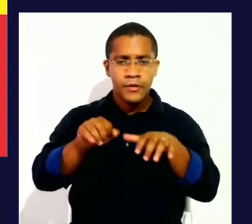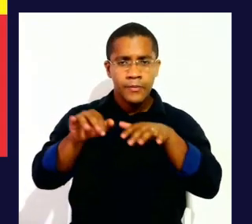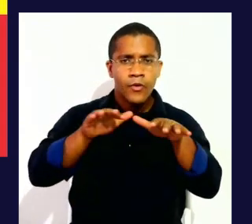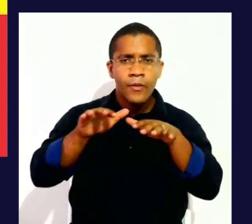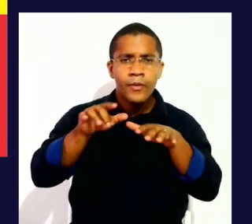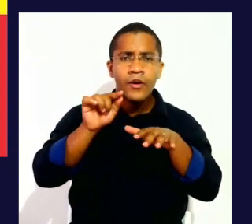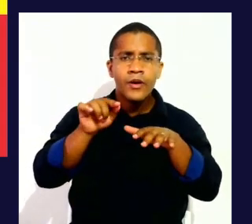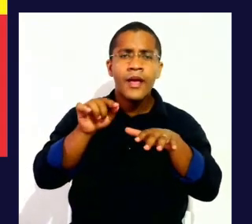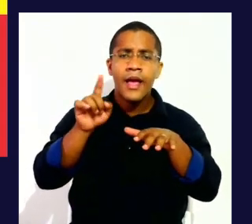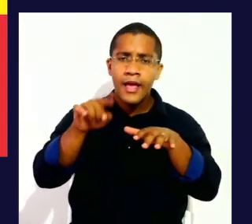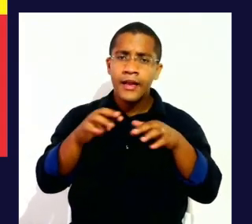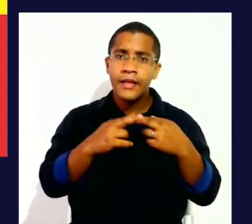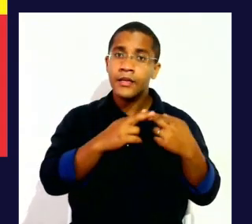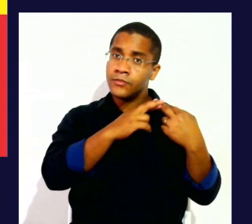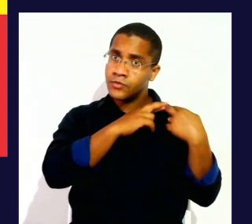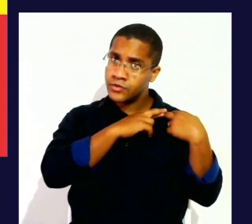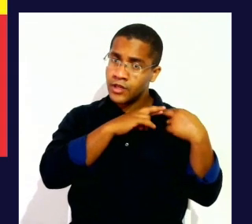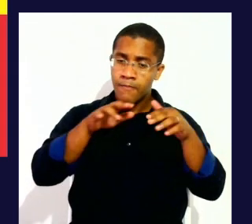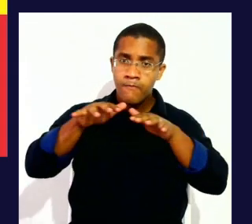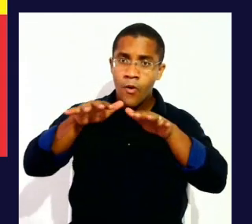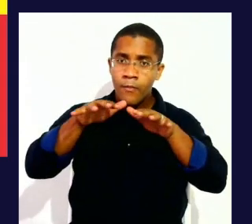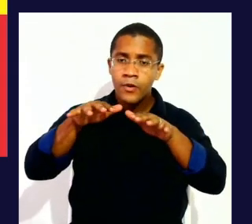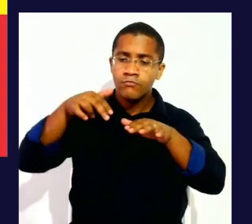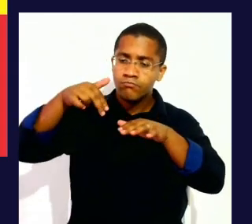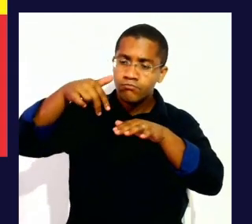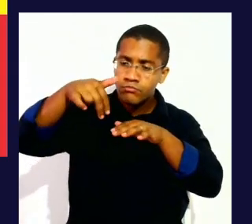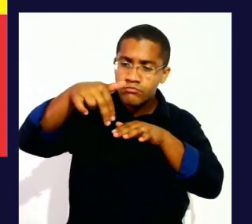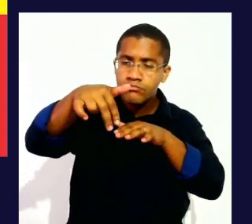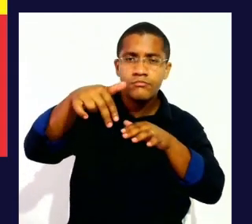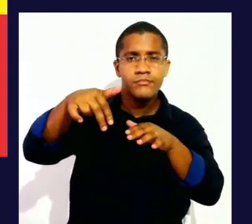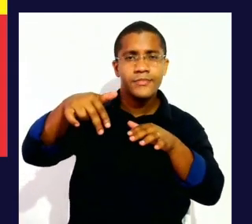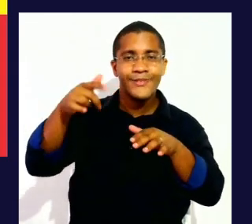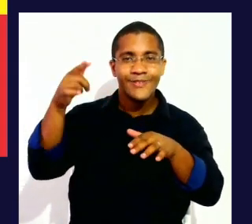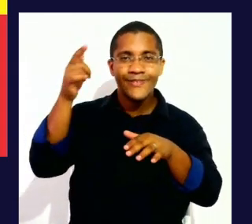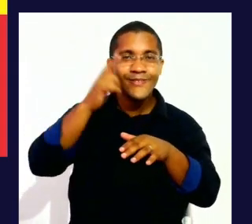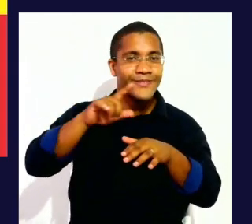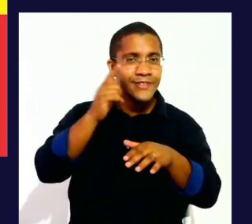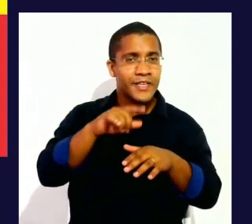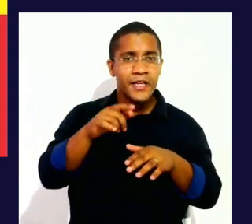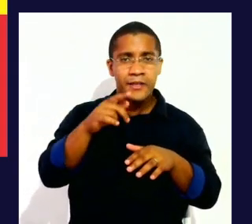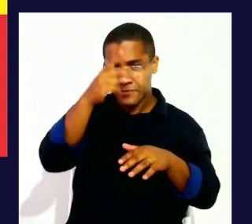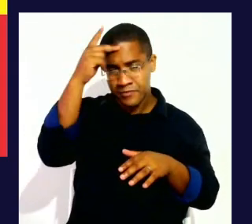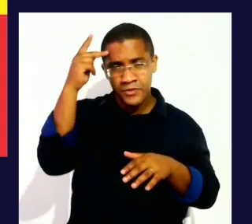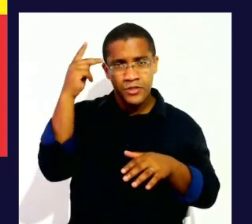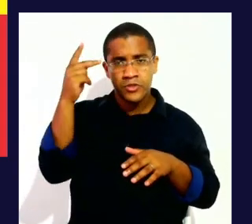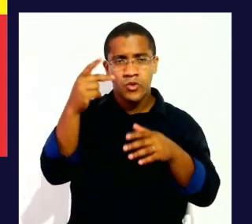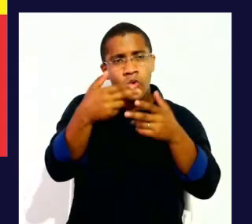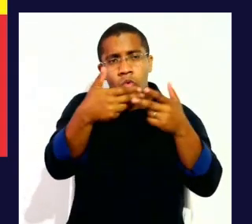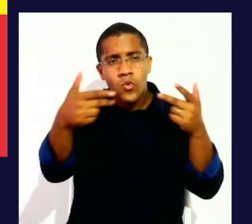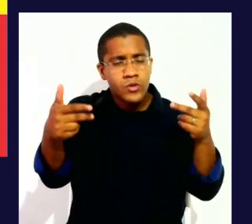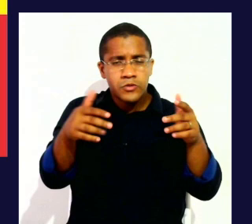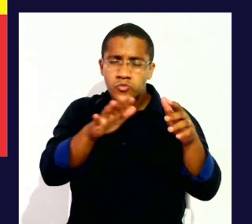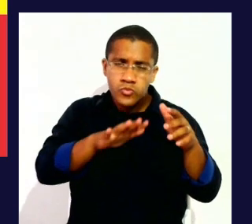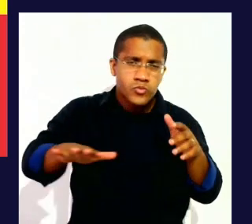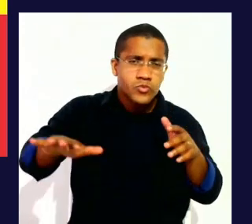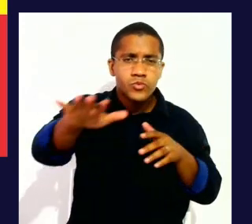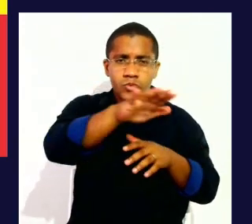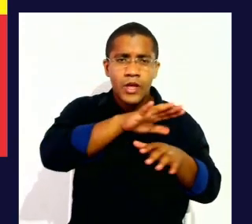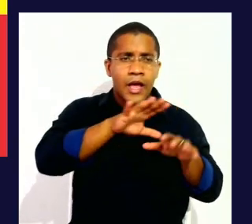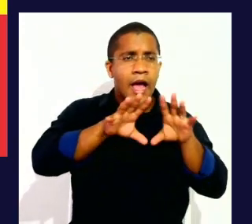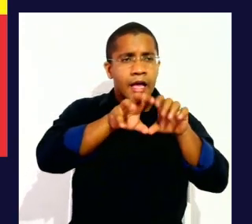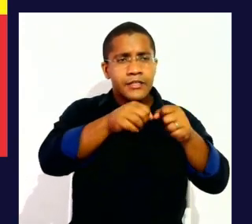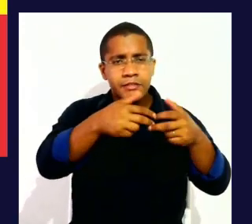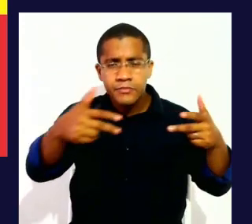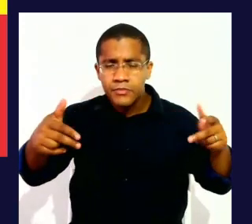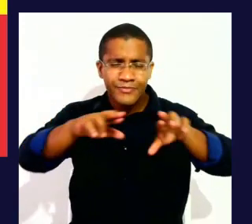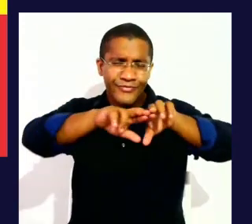pelas funções do movimento, a locomoção e o deslocamento dos seres vivos. Ou seja, o conjunto